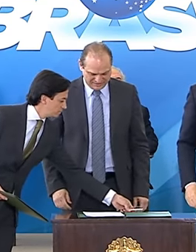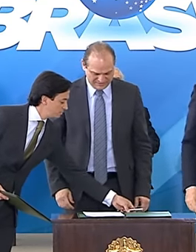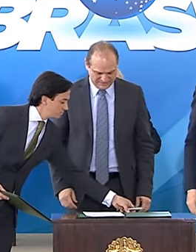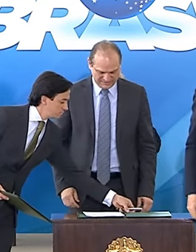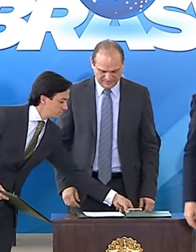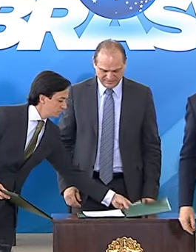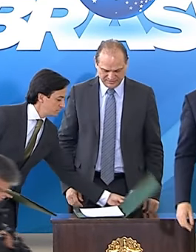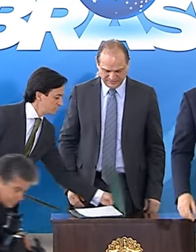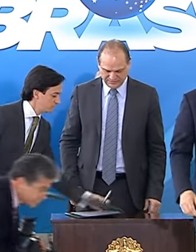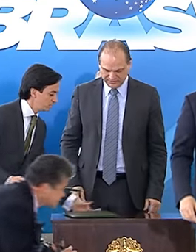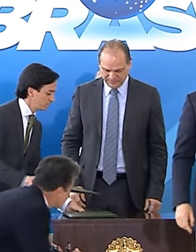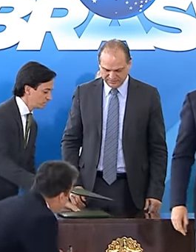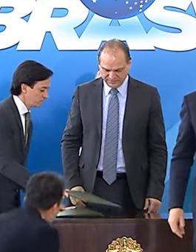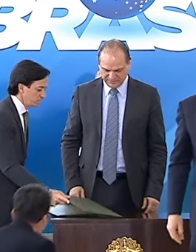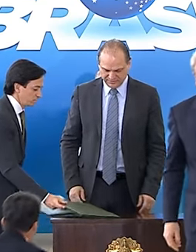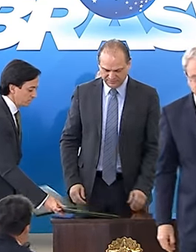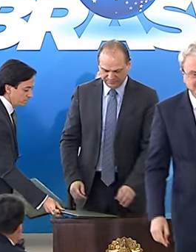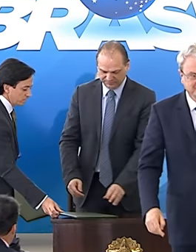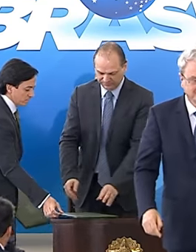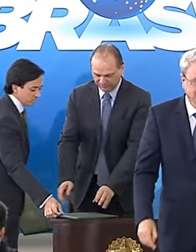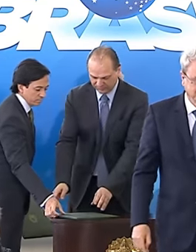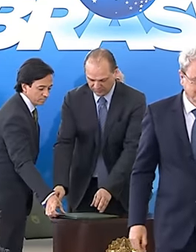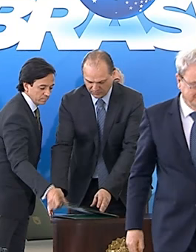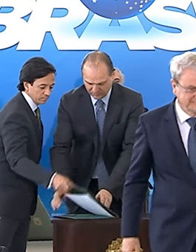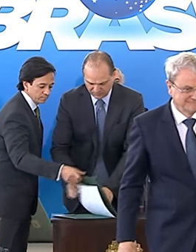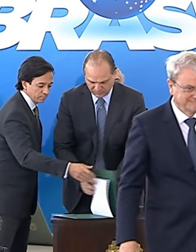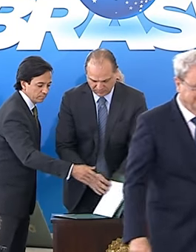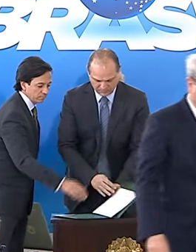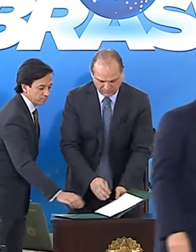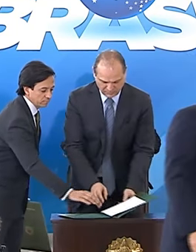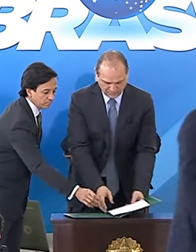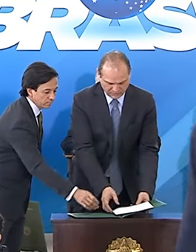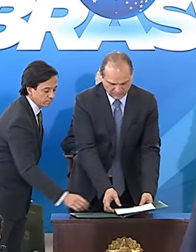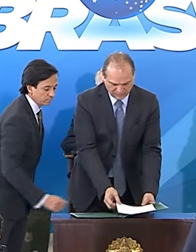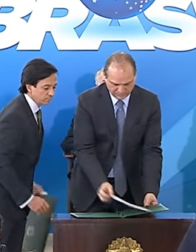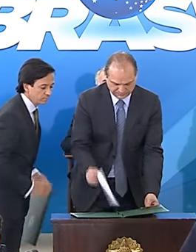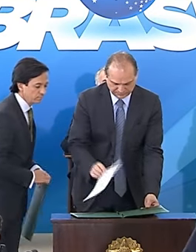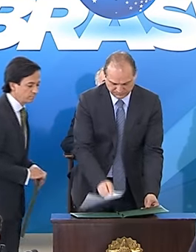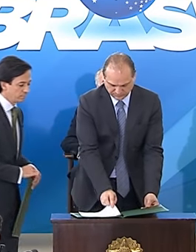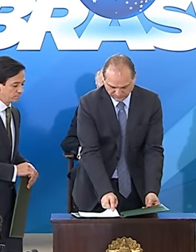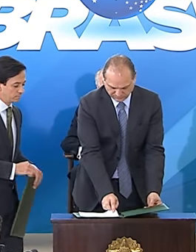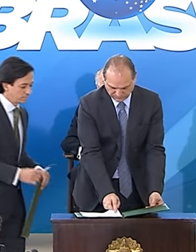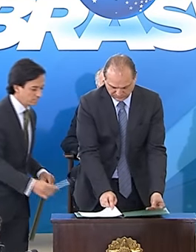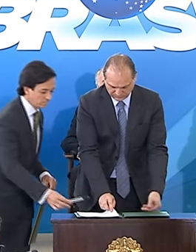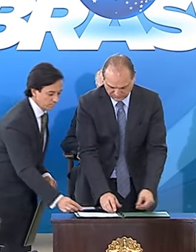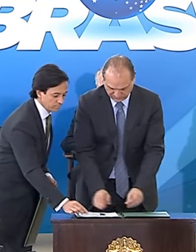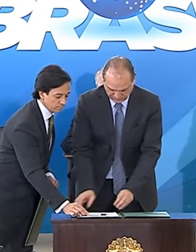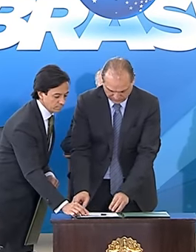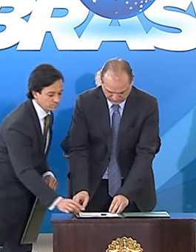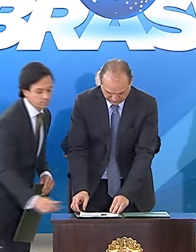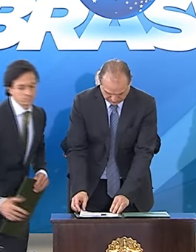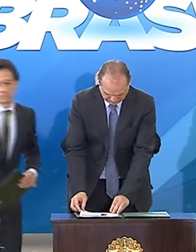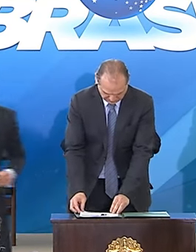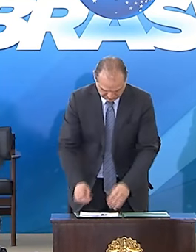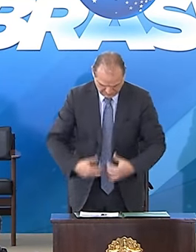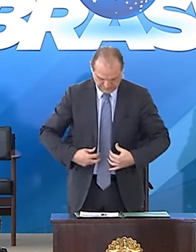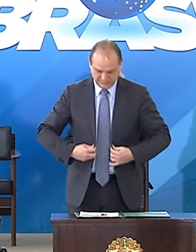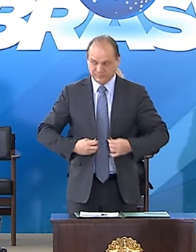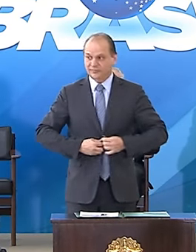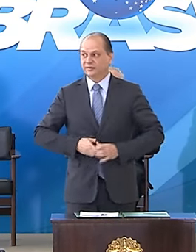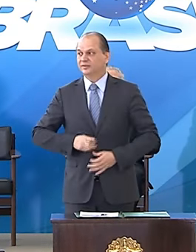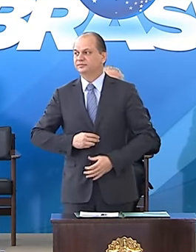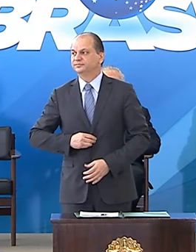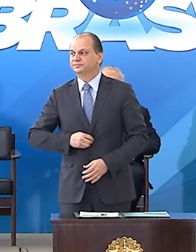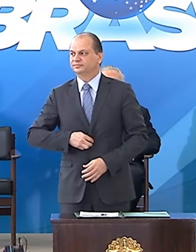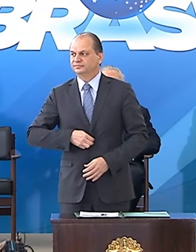E portaria que estabelece recursos a serem incorporados ao limite financeiro de média e alta complexidade